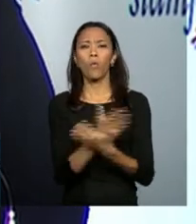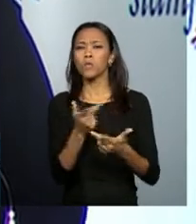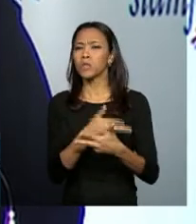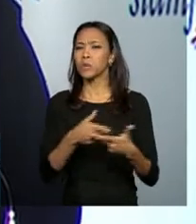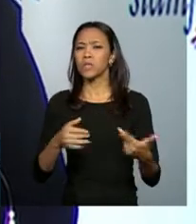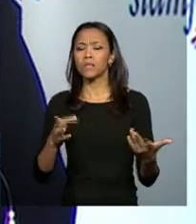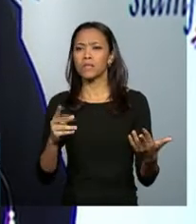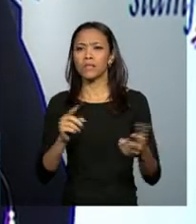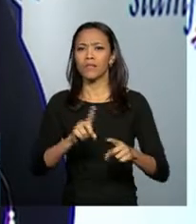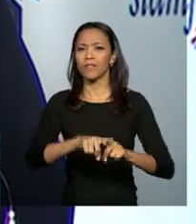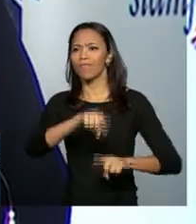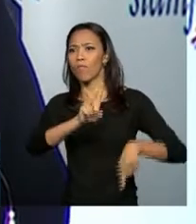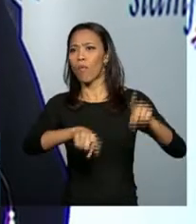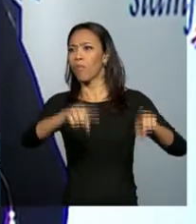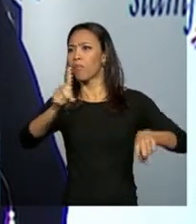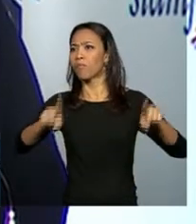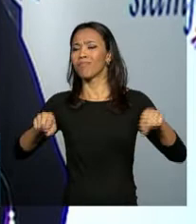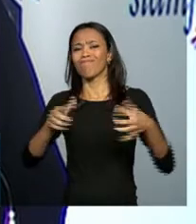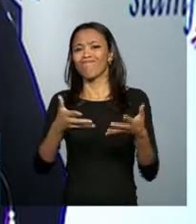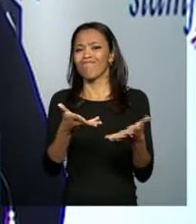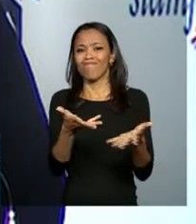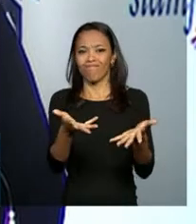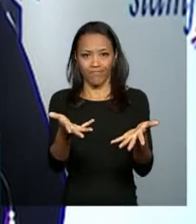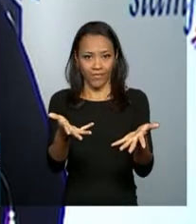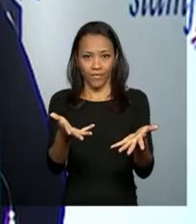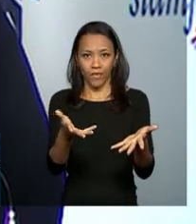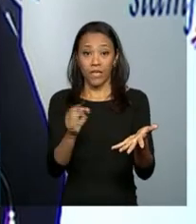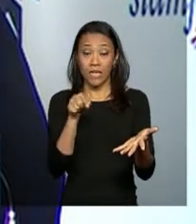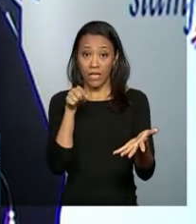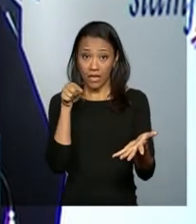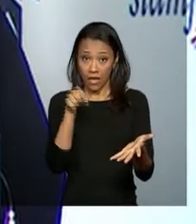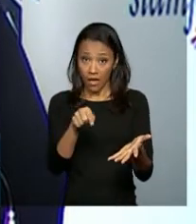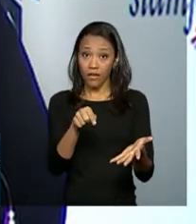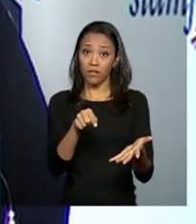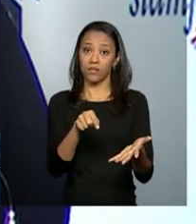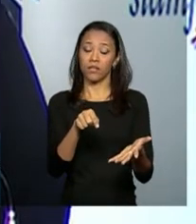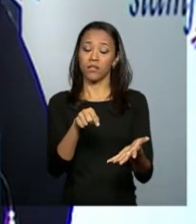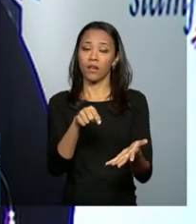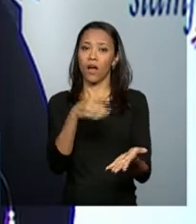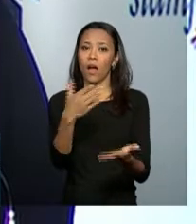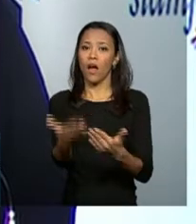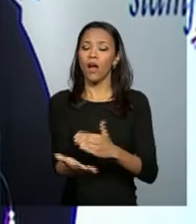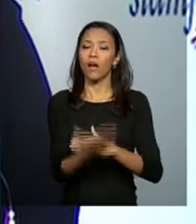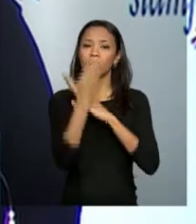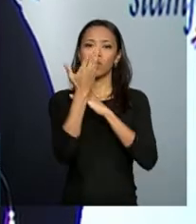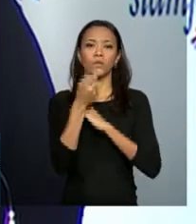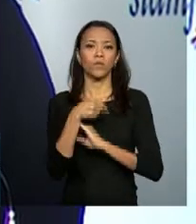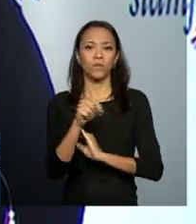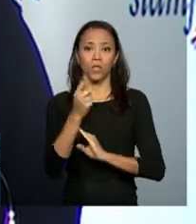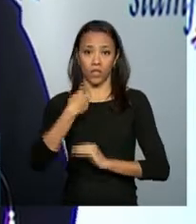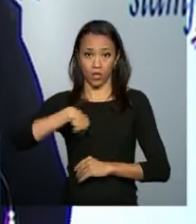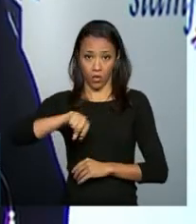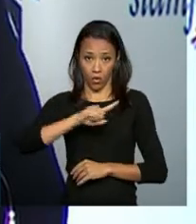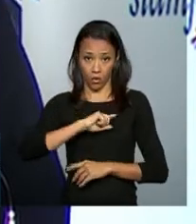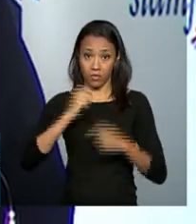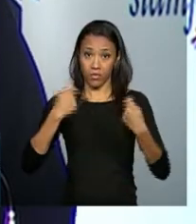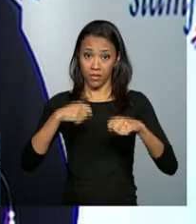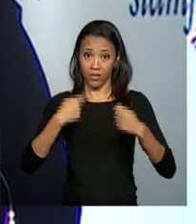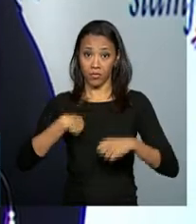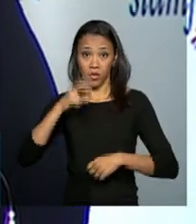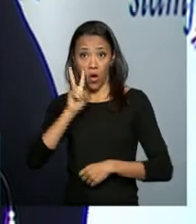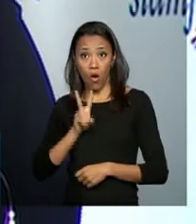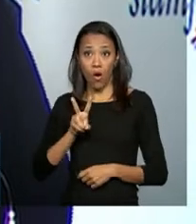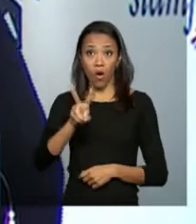emblemáticas. E elas definem o ponto a partir do qual nós teremos de olhar para